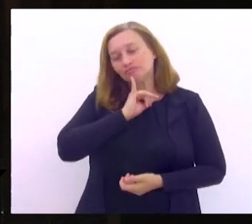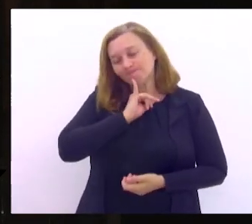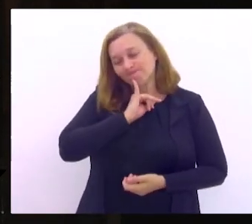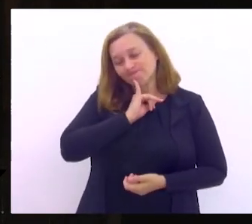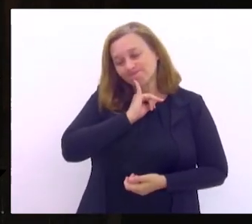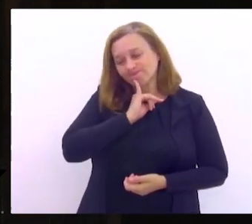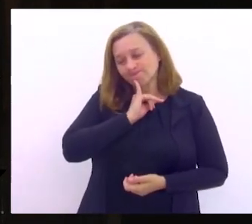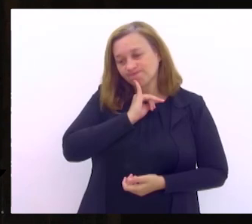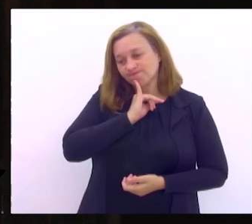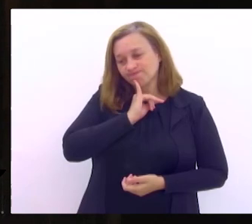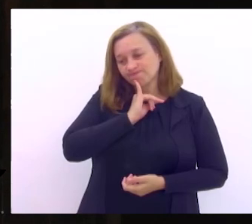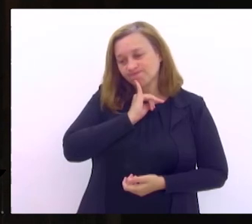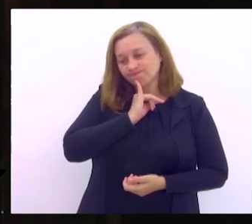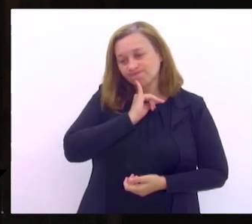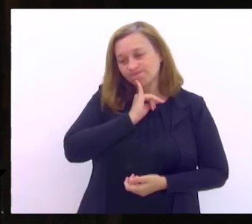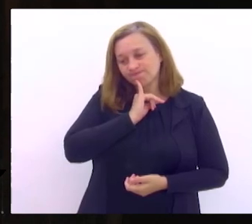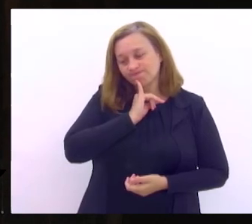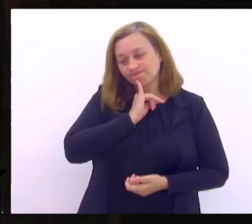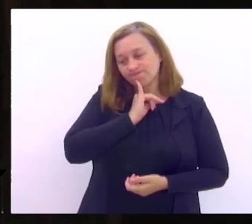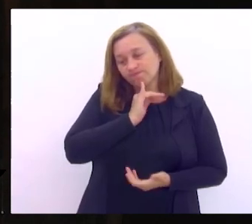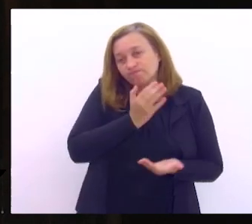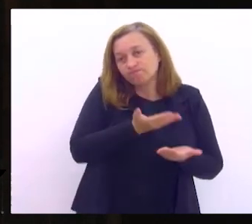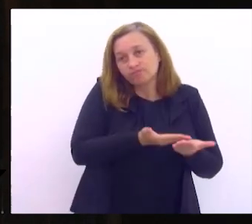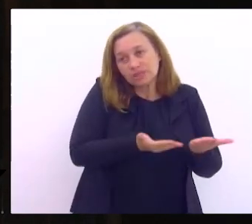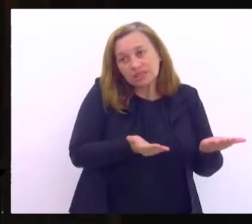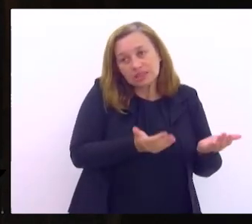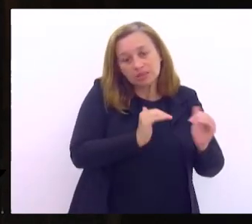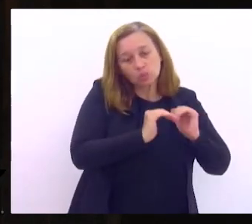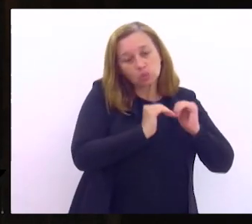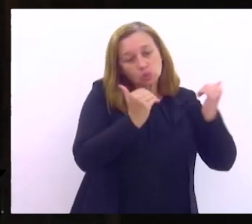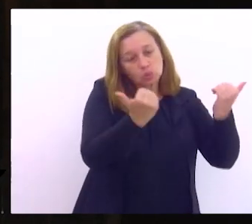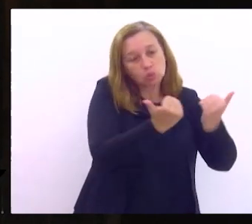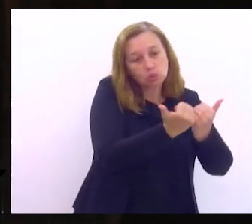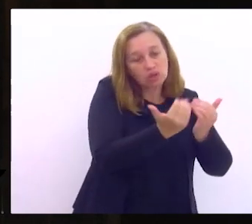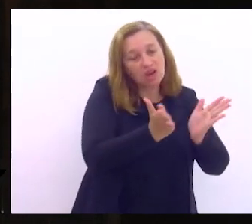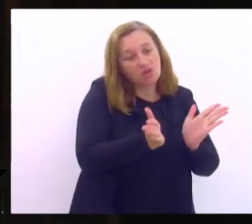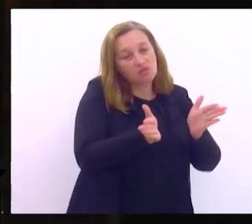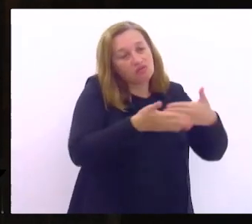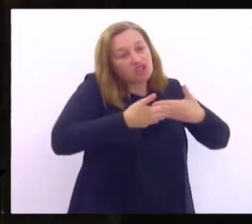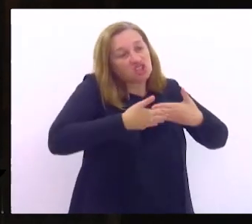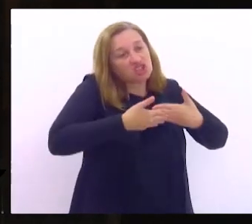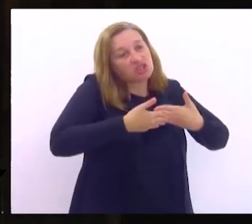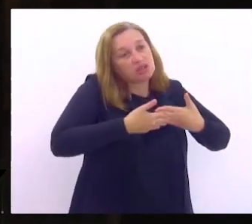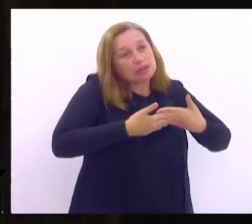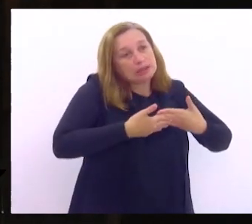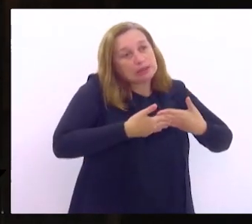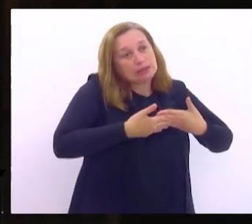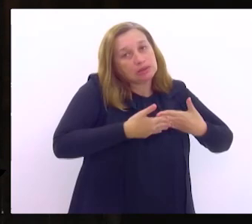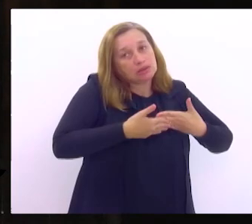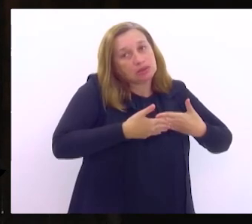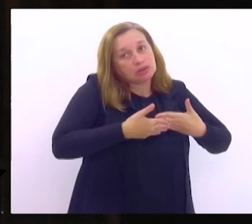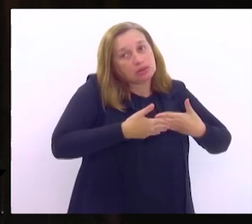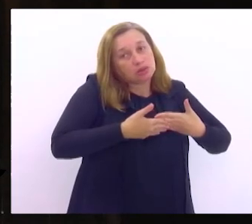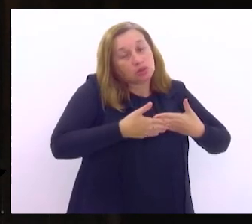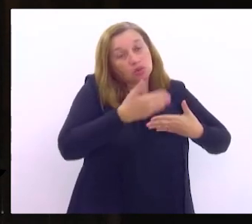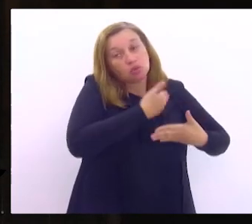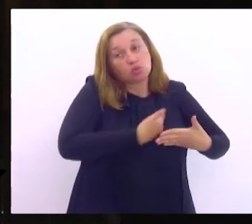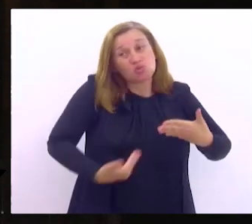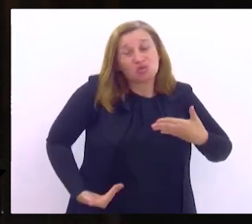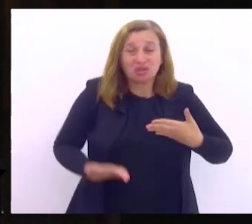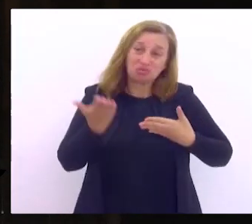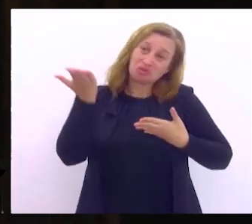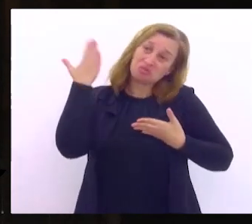infelizmente, nós perdemos o Célio de Barros por uma atitude, uma decisão arbitrária do governo naquela